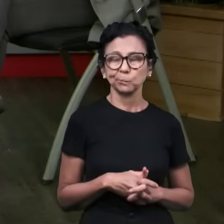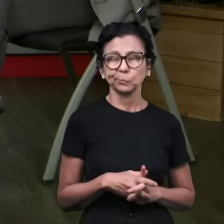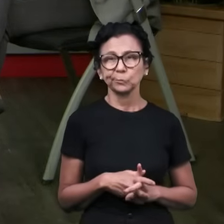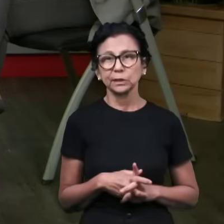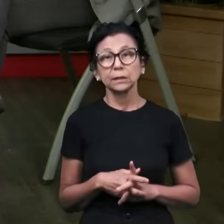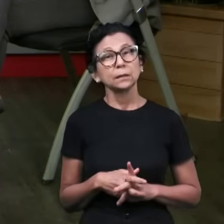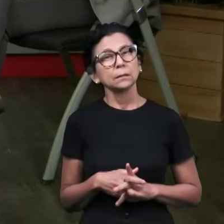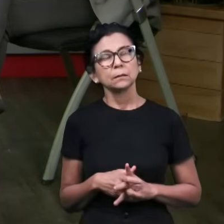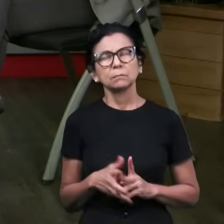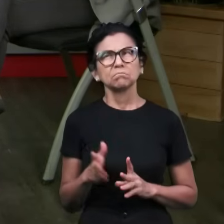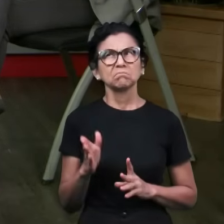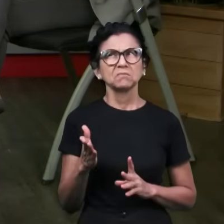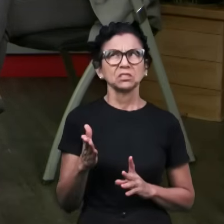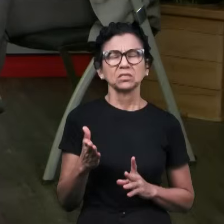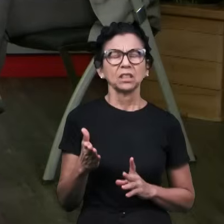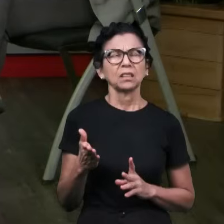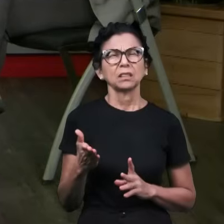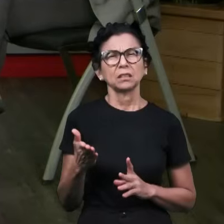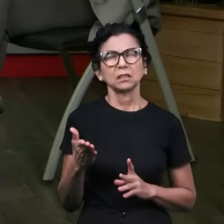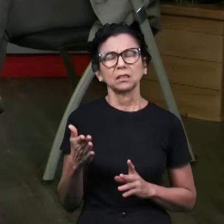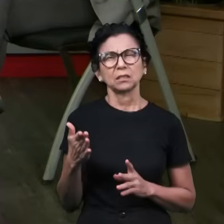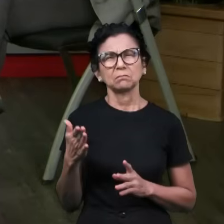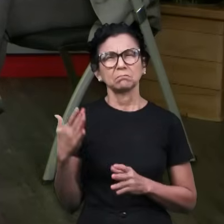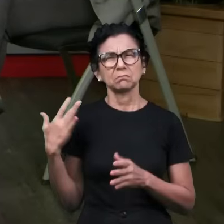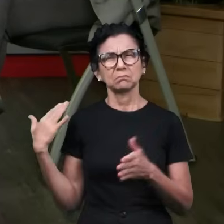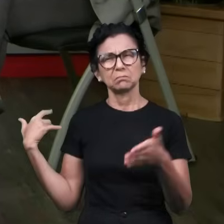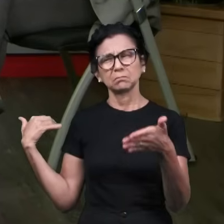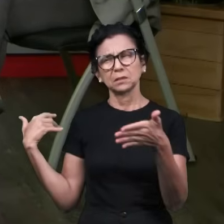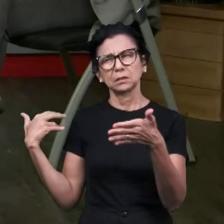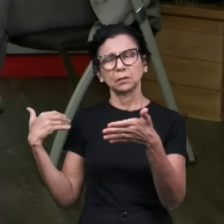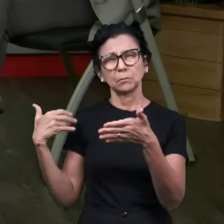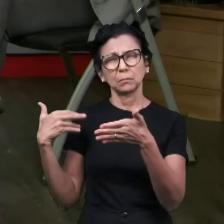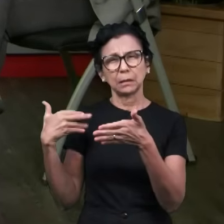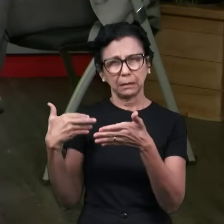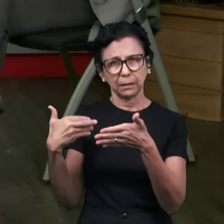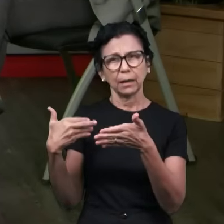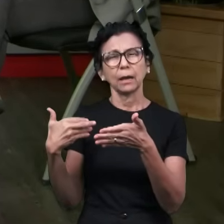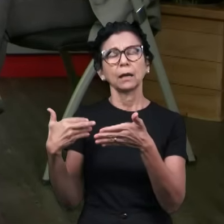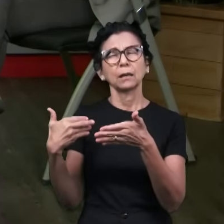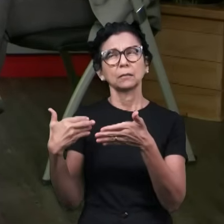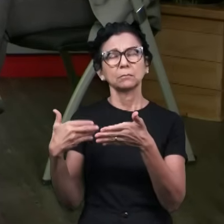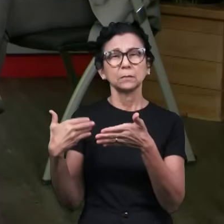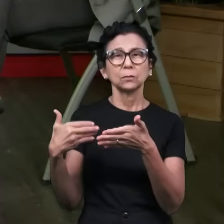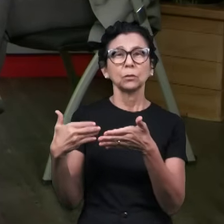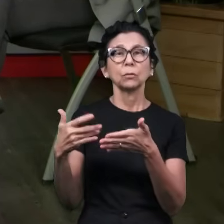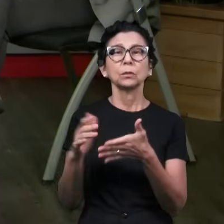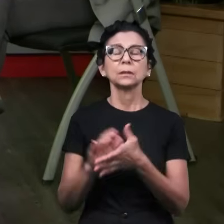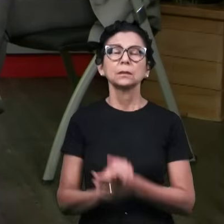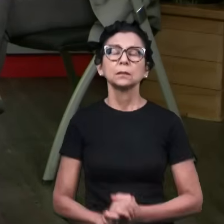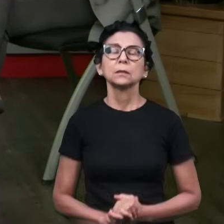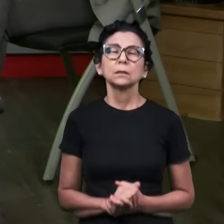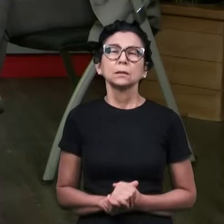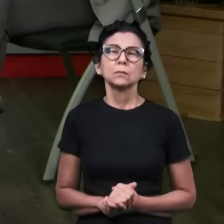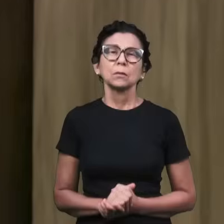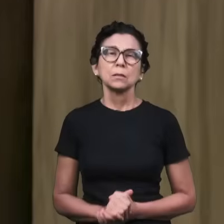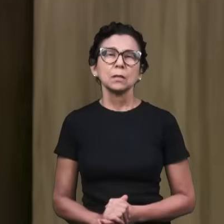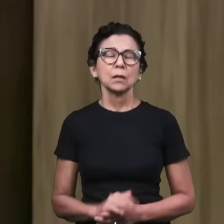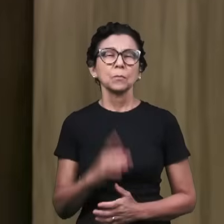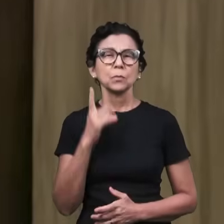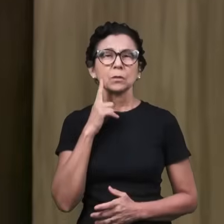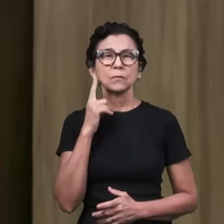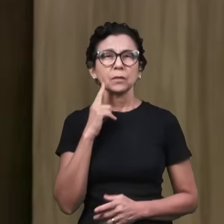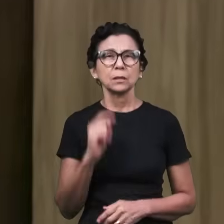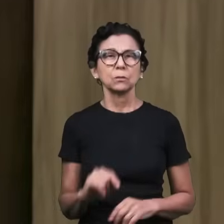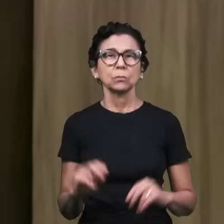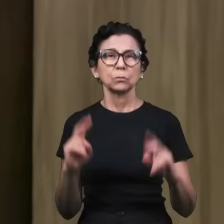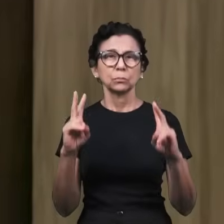nós temos já, de algum tempo para cá, trabalhado em designações, títulos e